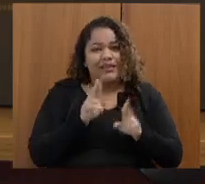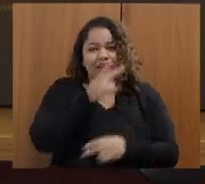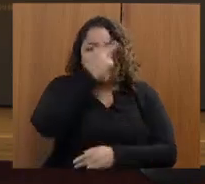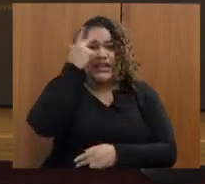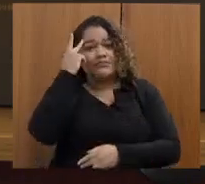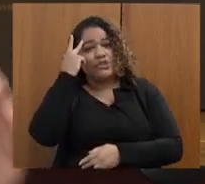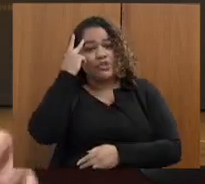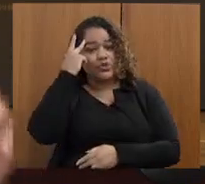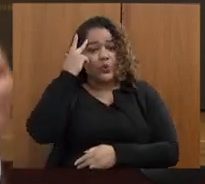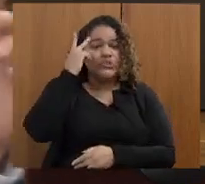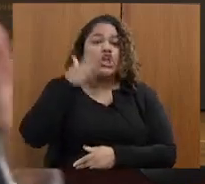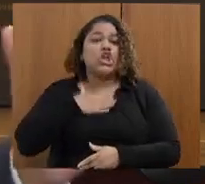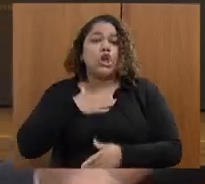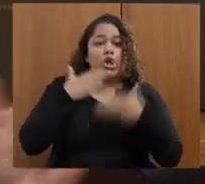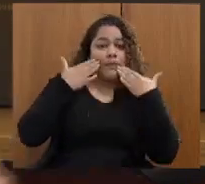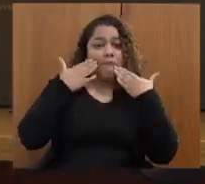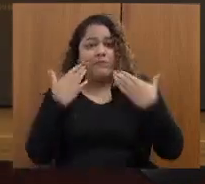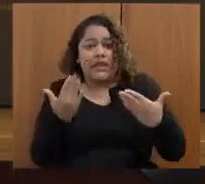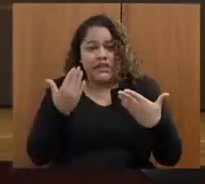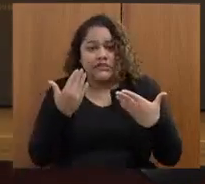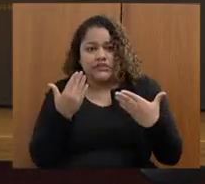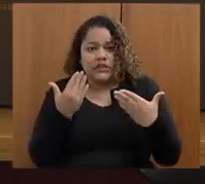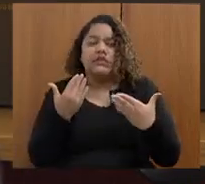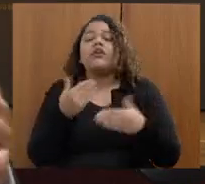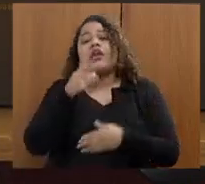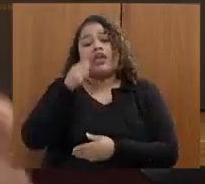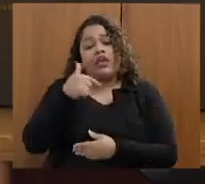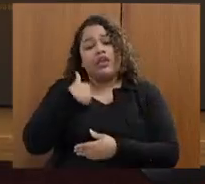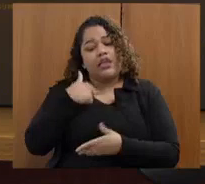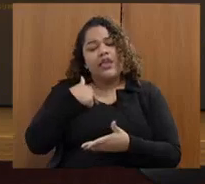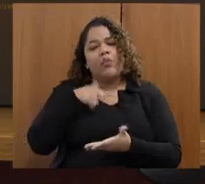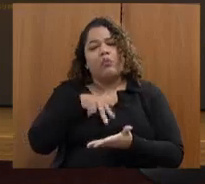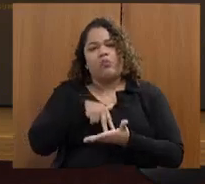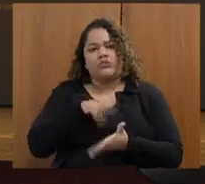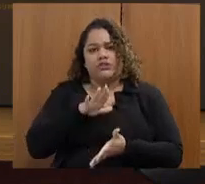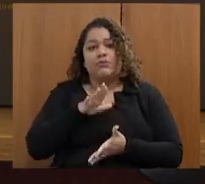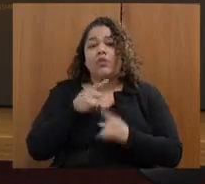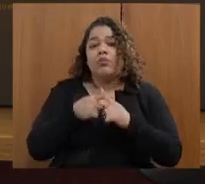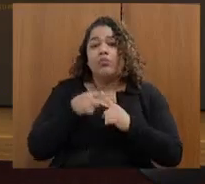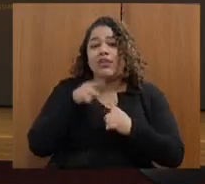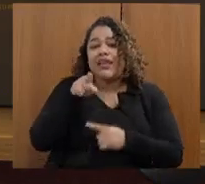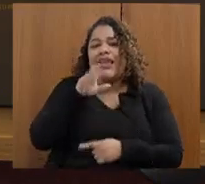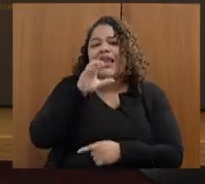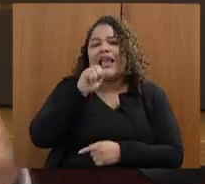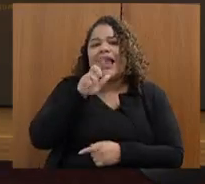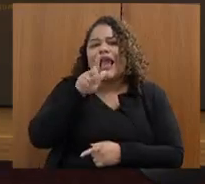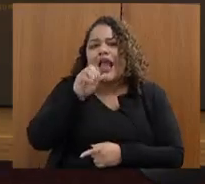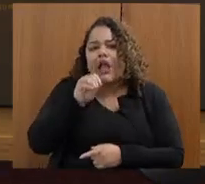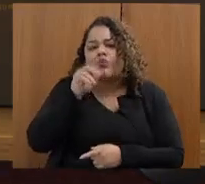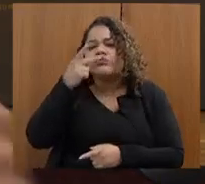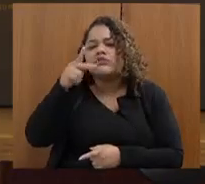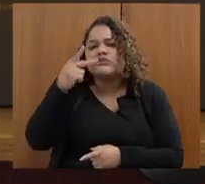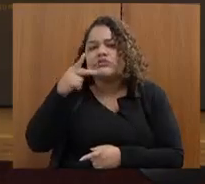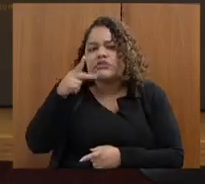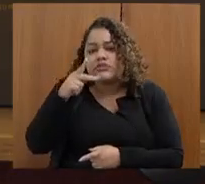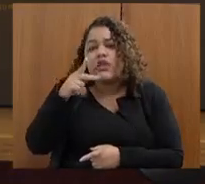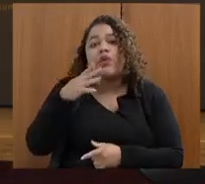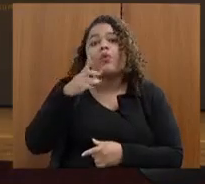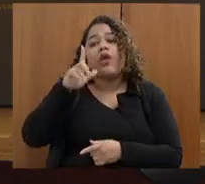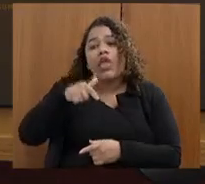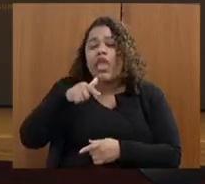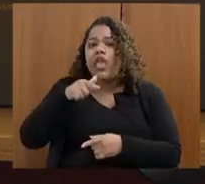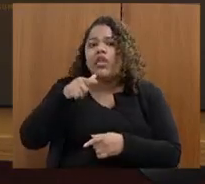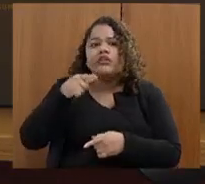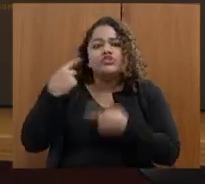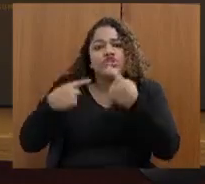entenda bem o meu posicionamento é porque um cargo como seu ela é extremamente disputado